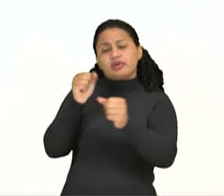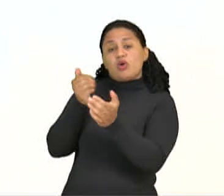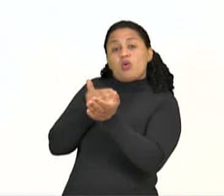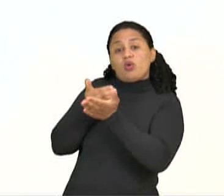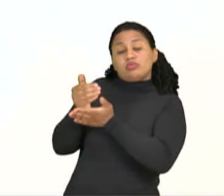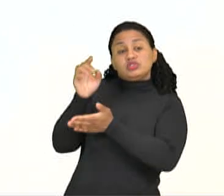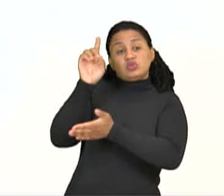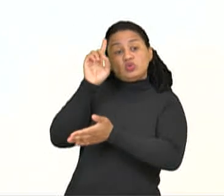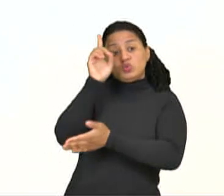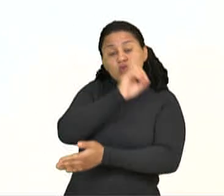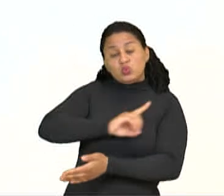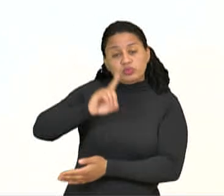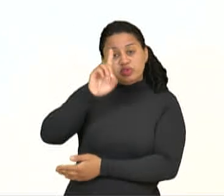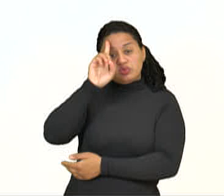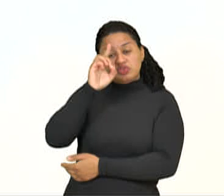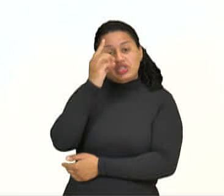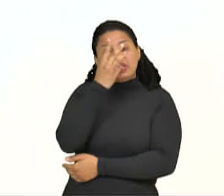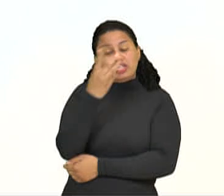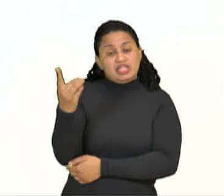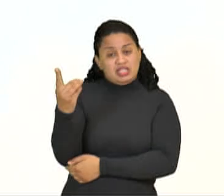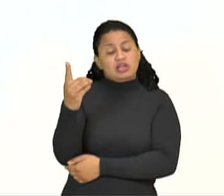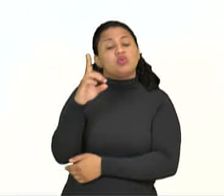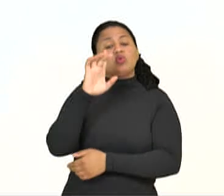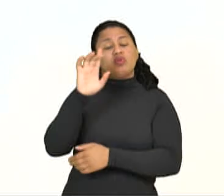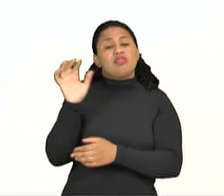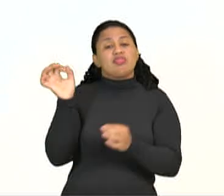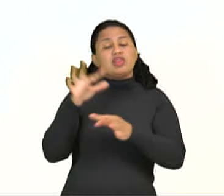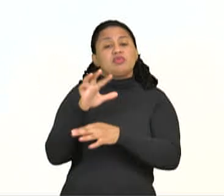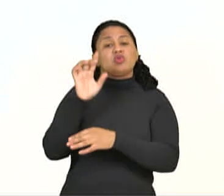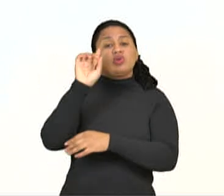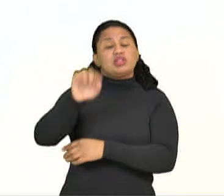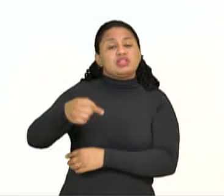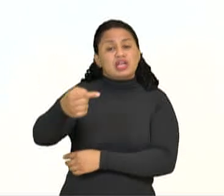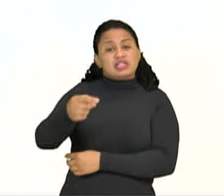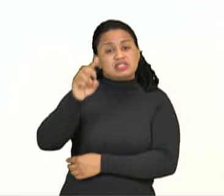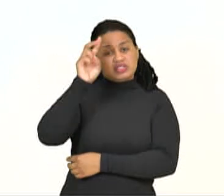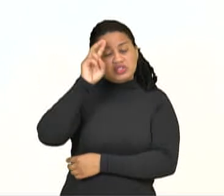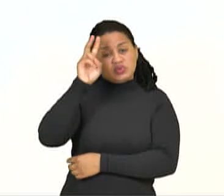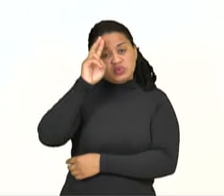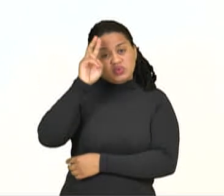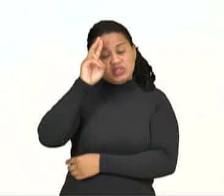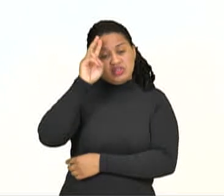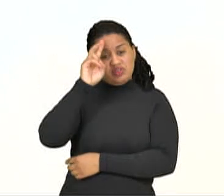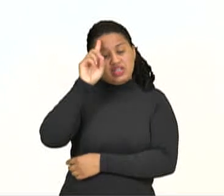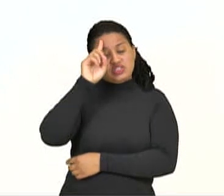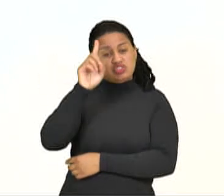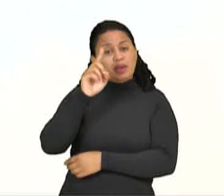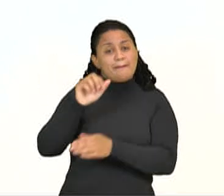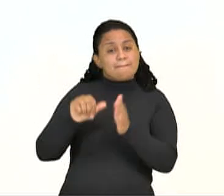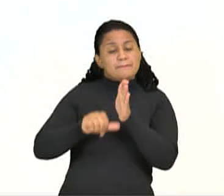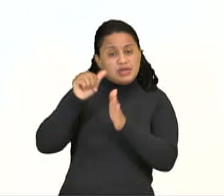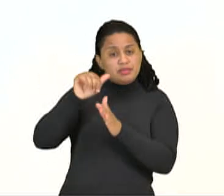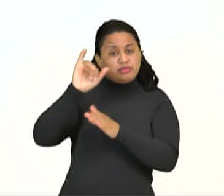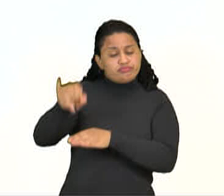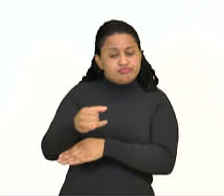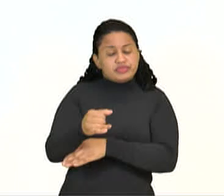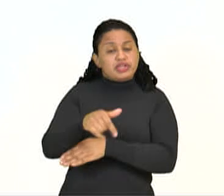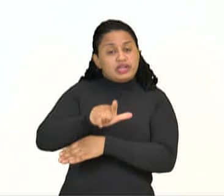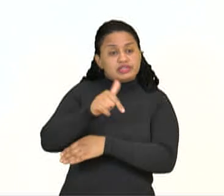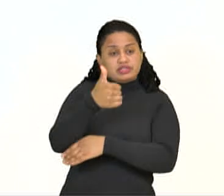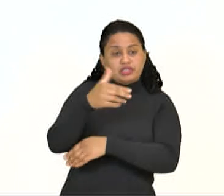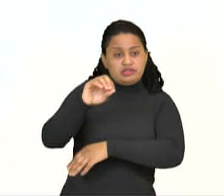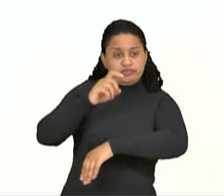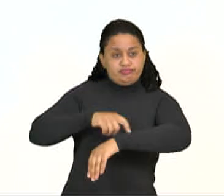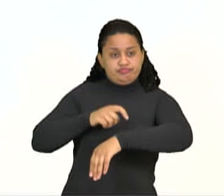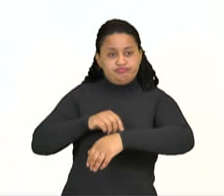domingo 31 e terminou na segunda-feira, dia 1º, antes das 10 horas. Segundo a Conlurb, que é